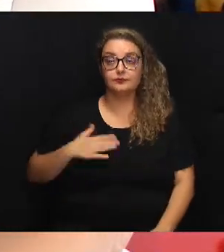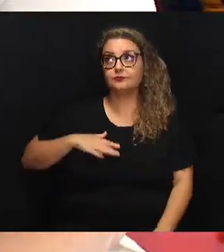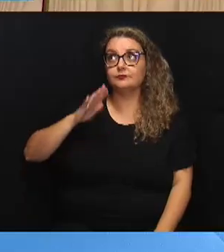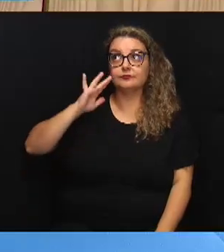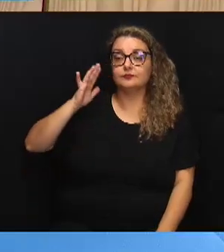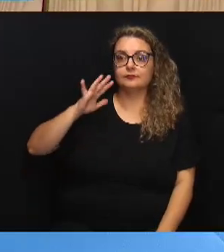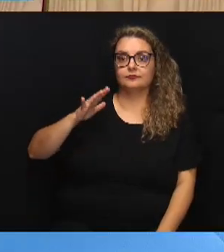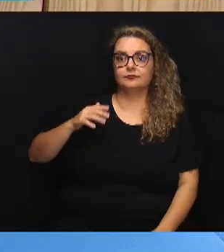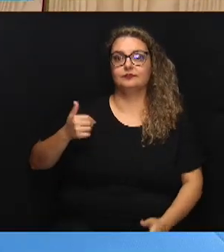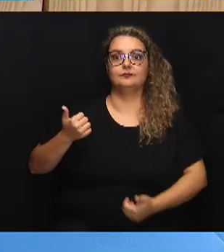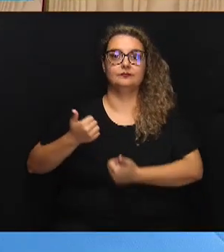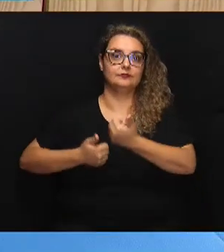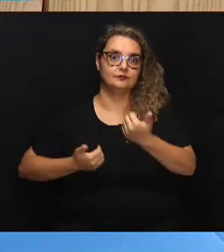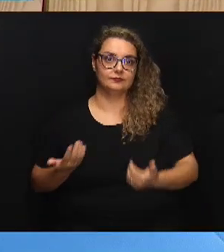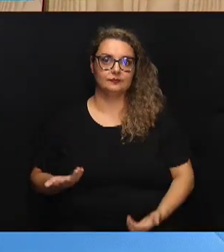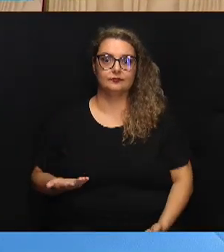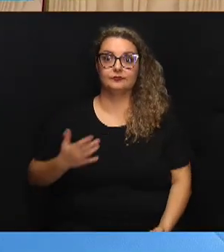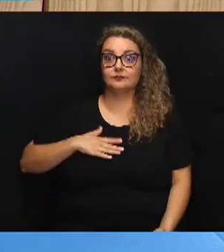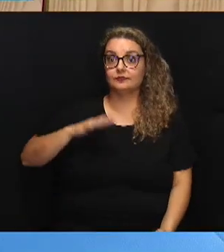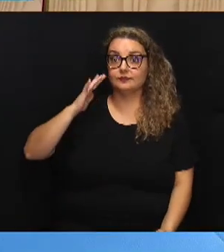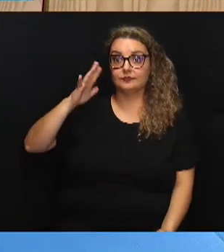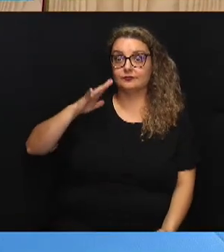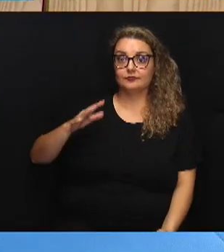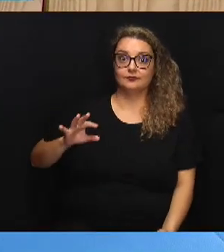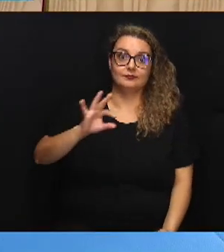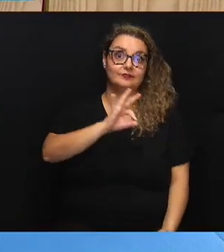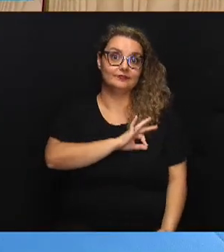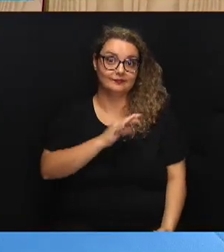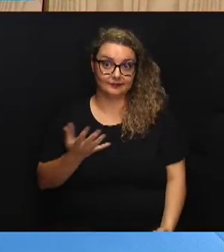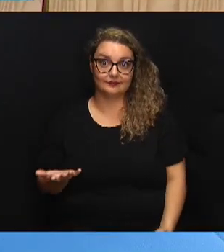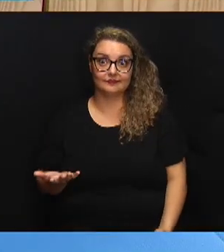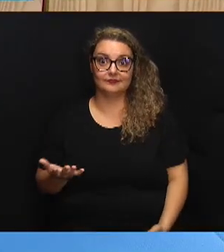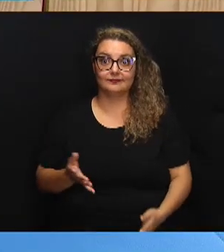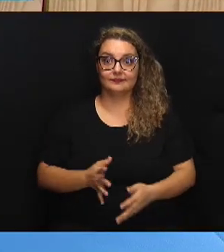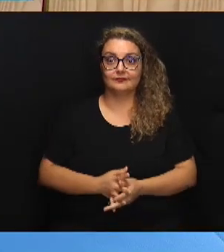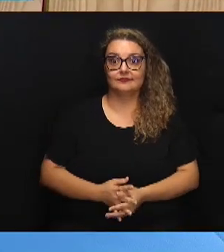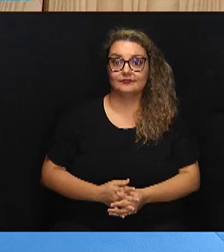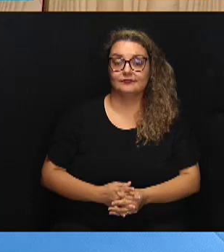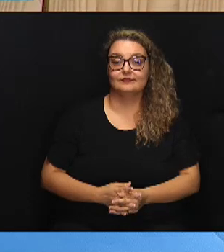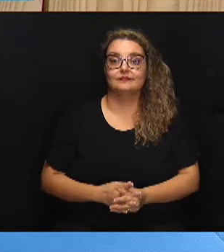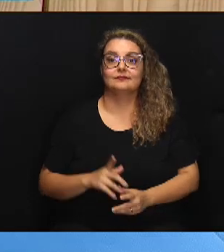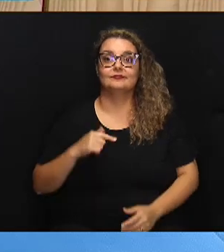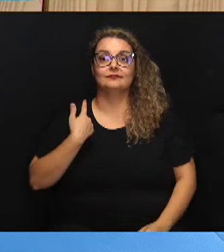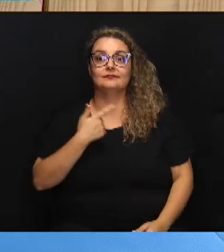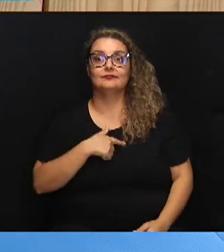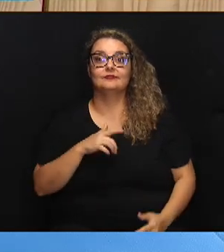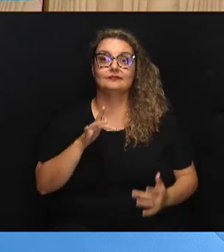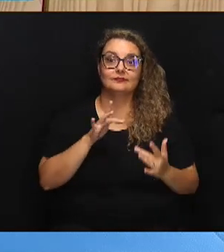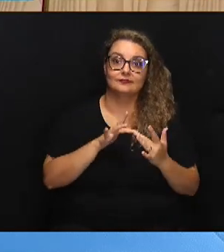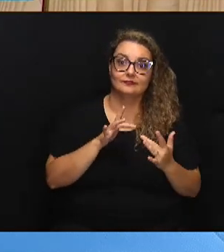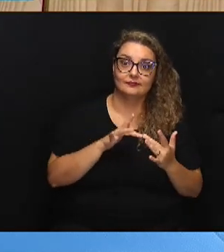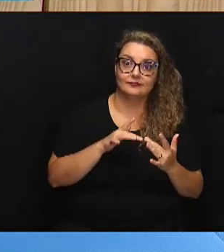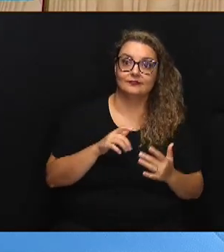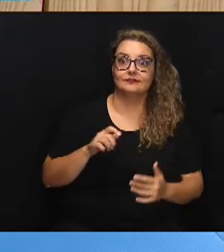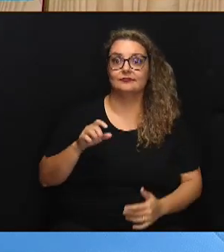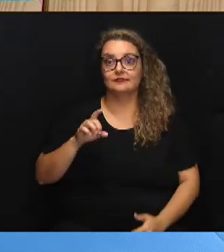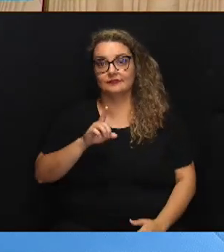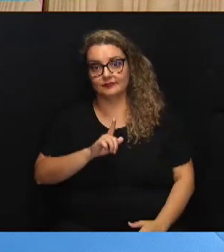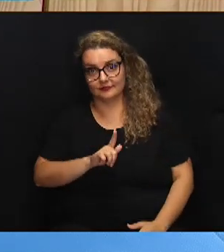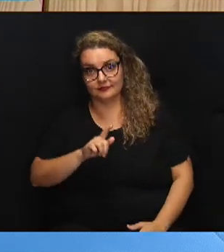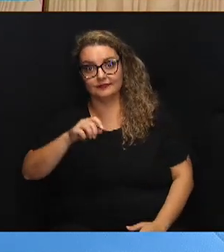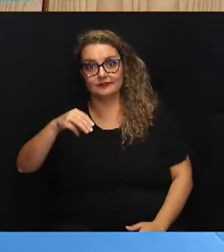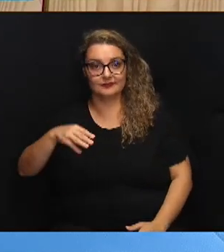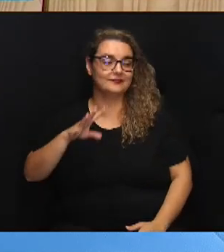ser jogador de futebol, né? O meu sonho é ser policial. Então nós fazemos o contato com a GM de